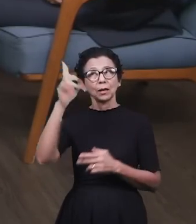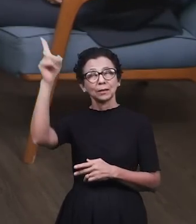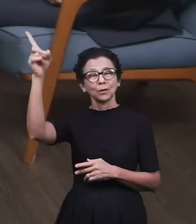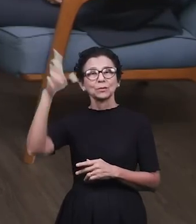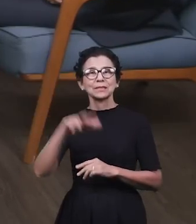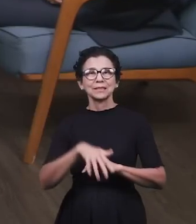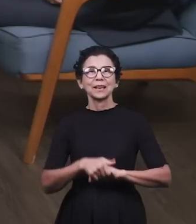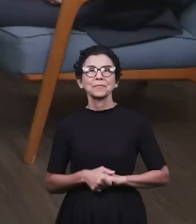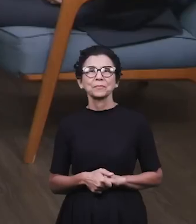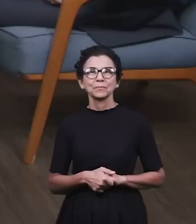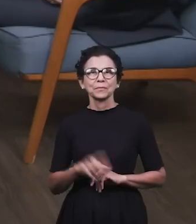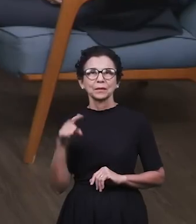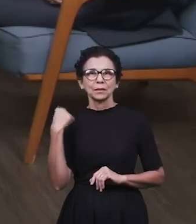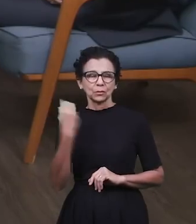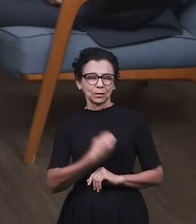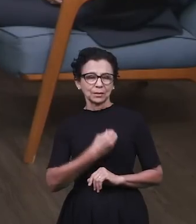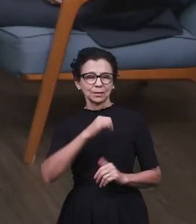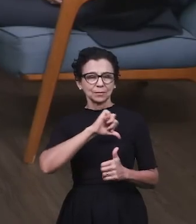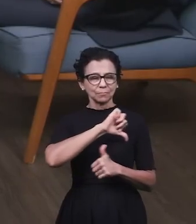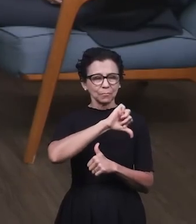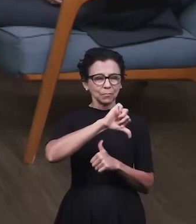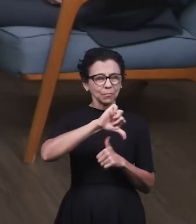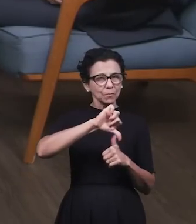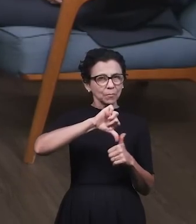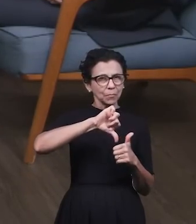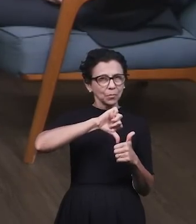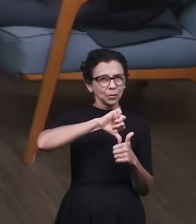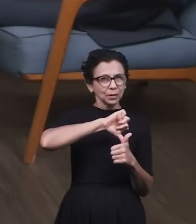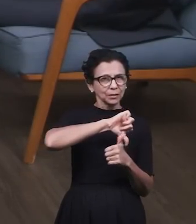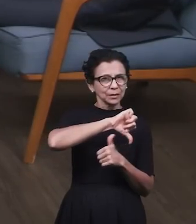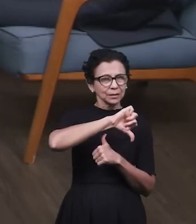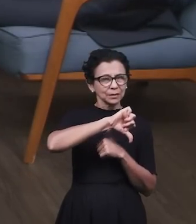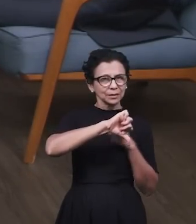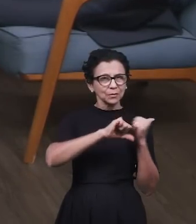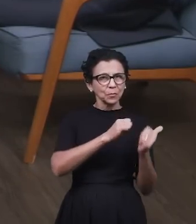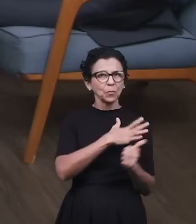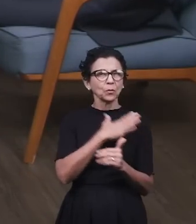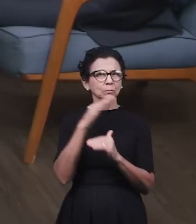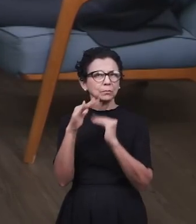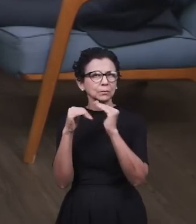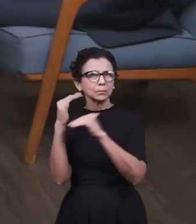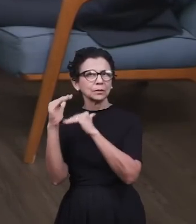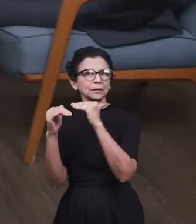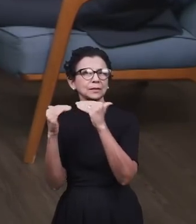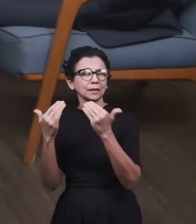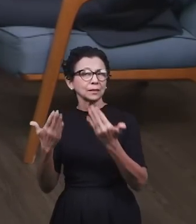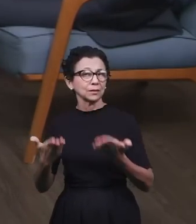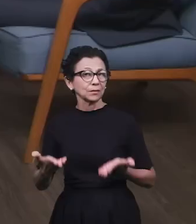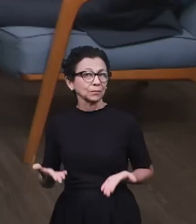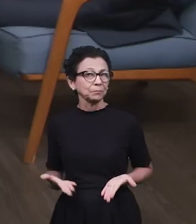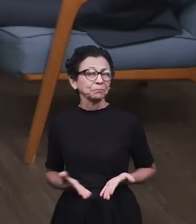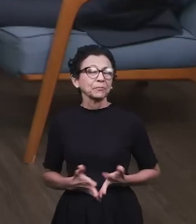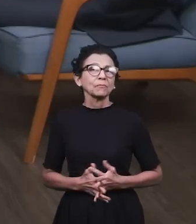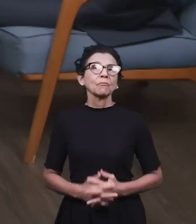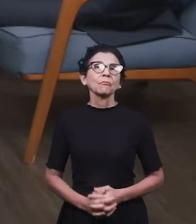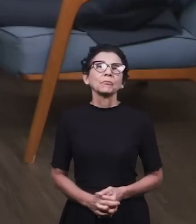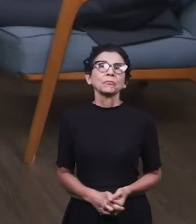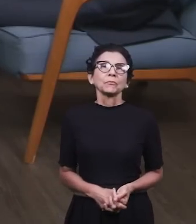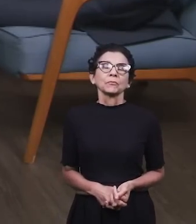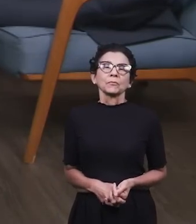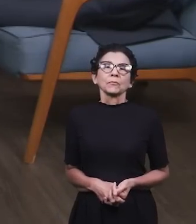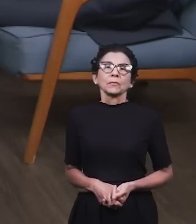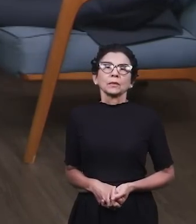barro. Isso é maravilhoso. E esse texto aqui é, de certa forma, uma queixa